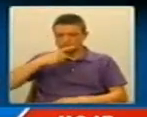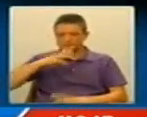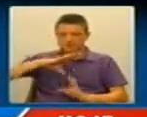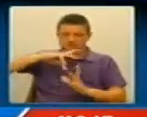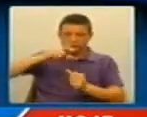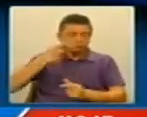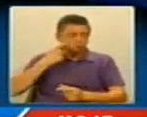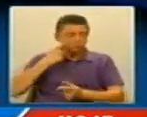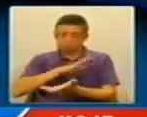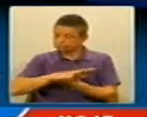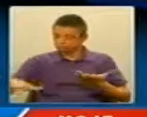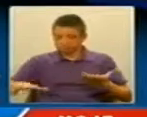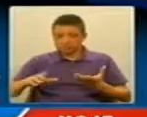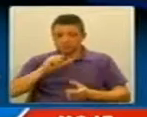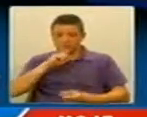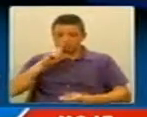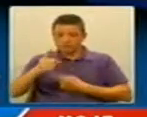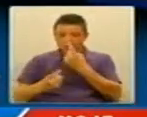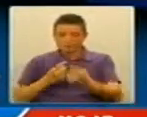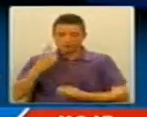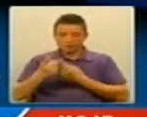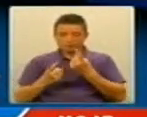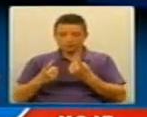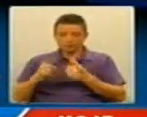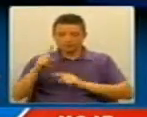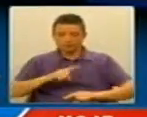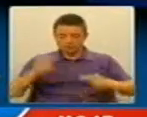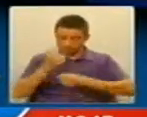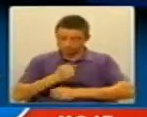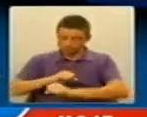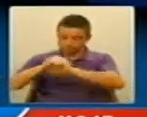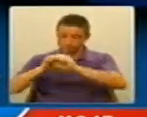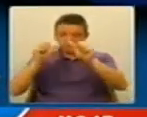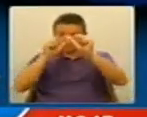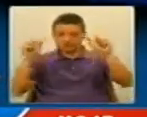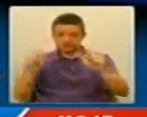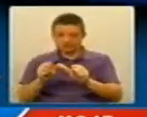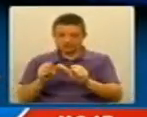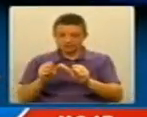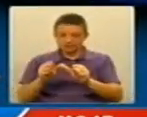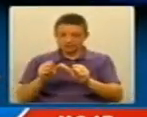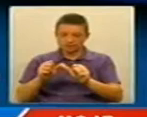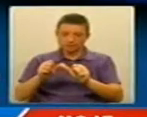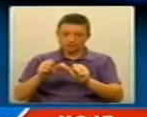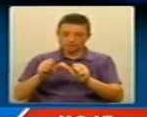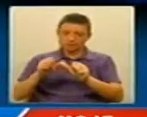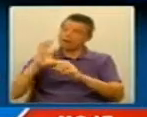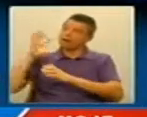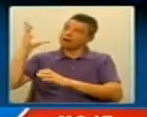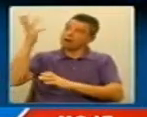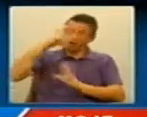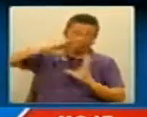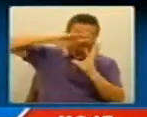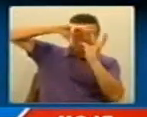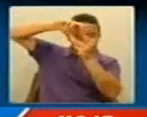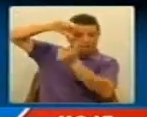é, planetas que, por alguma razão, foram expulsos dos seus sistemas planetários e andam a vaguear pelo espaço entre as estrelas. Nós